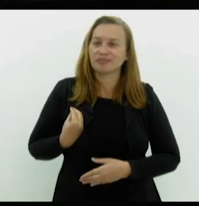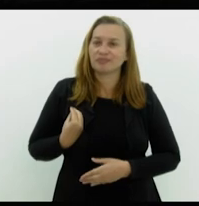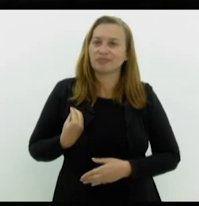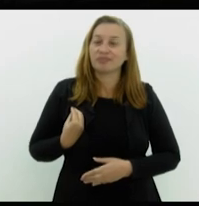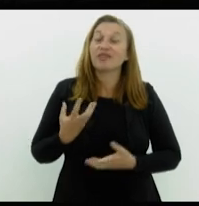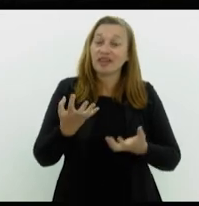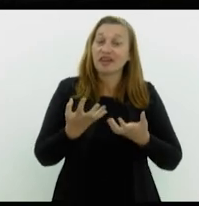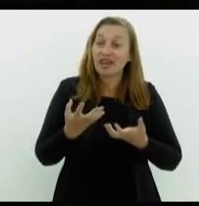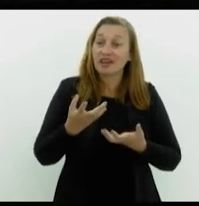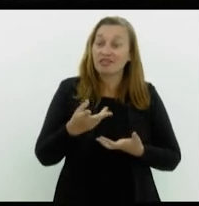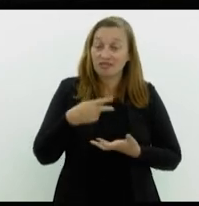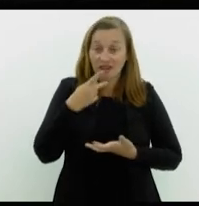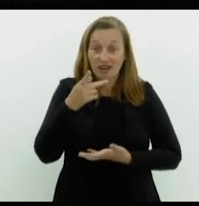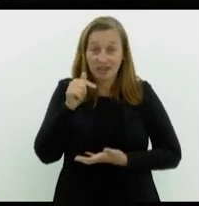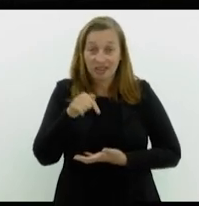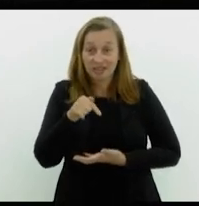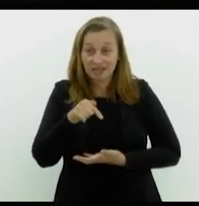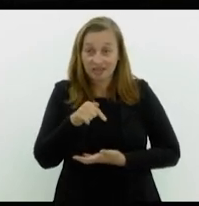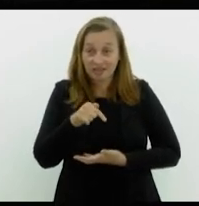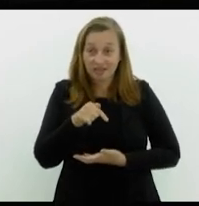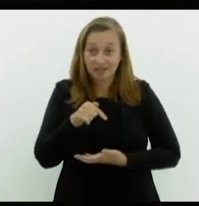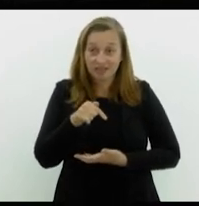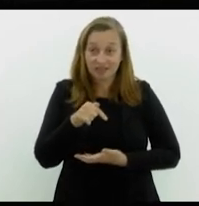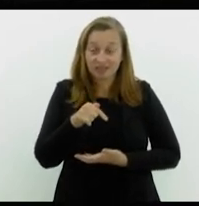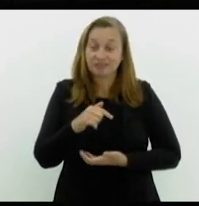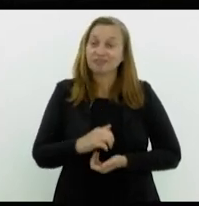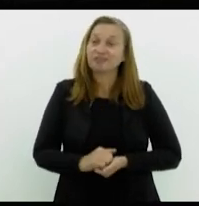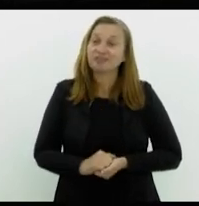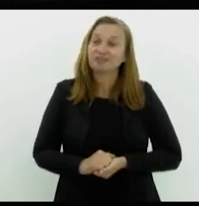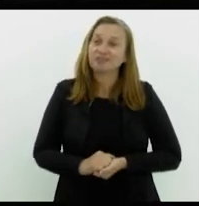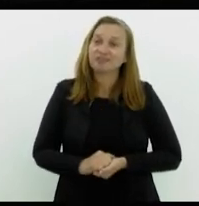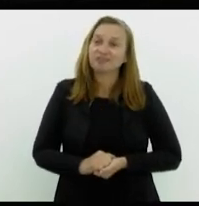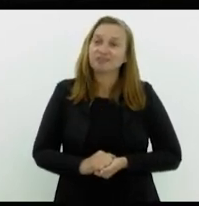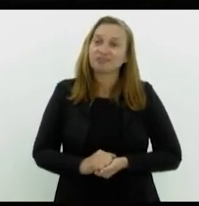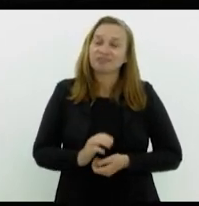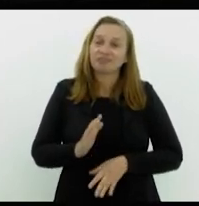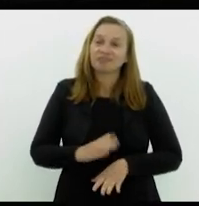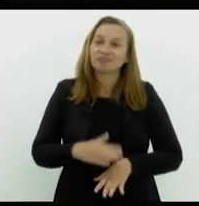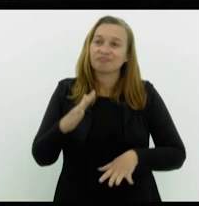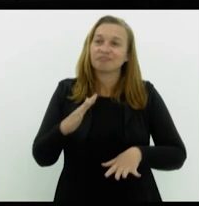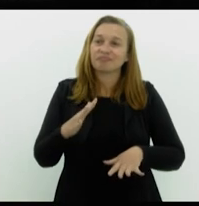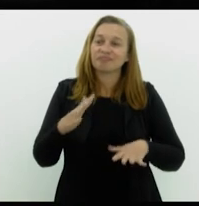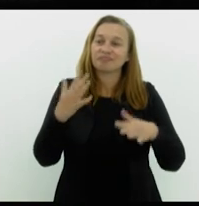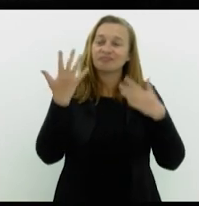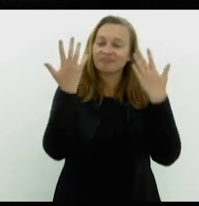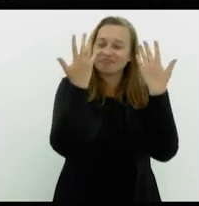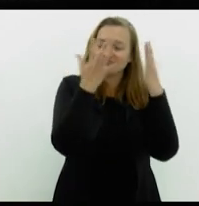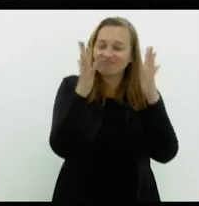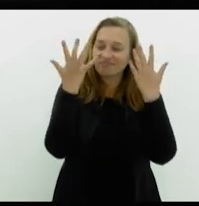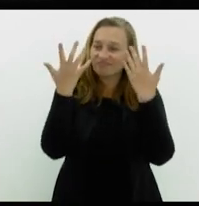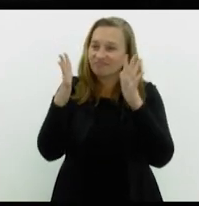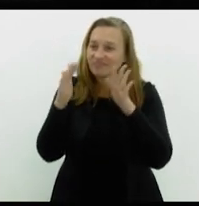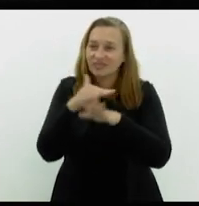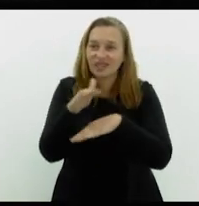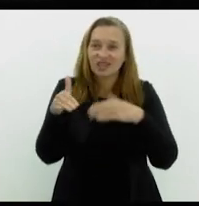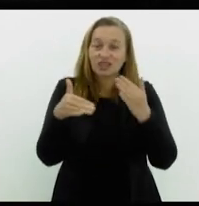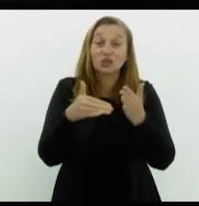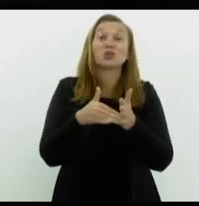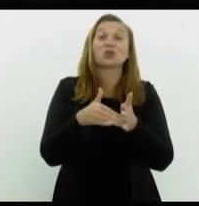Quero deixar aqui os meus mais humildes e sinceros parabéns a todos